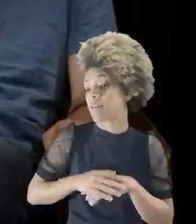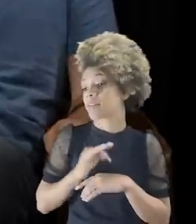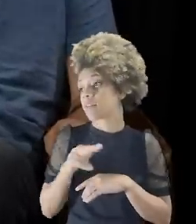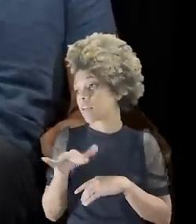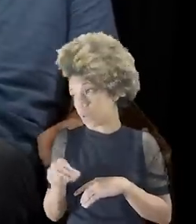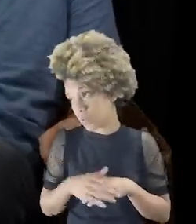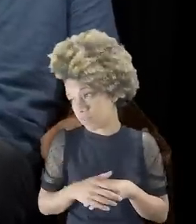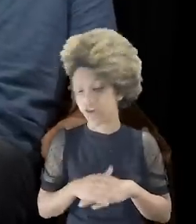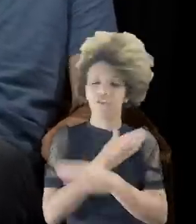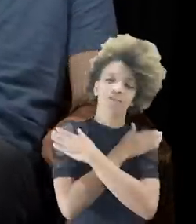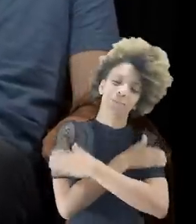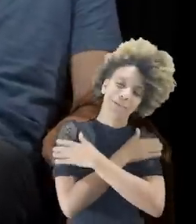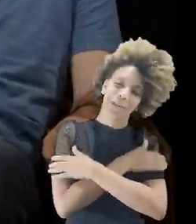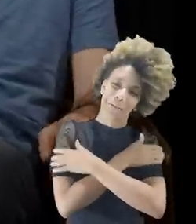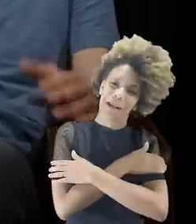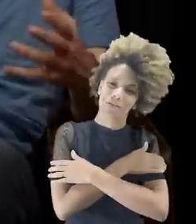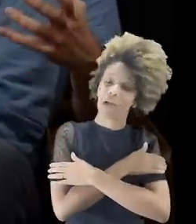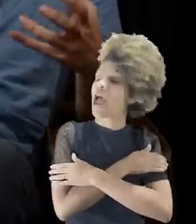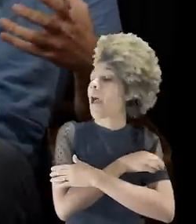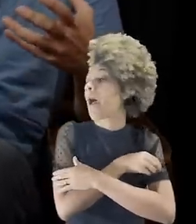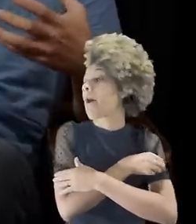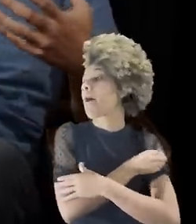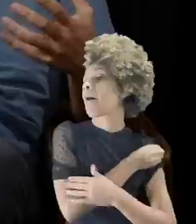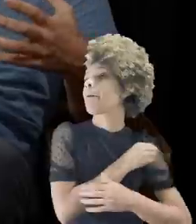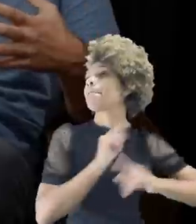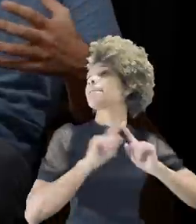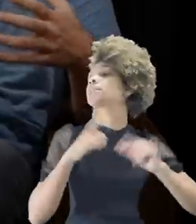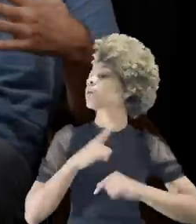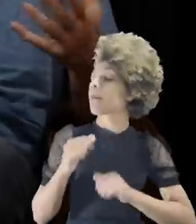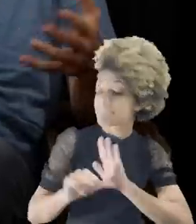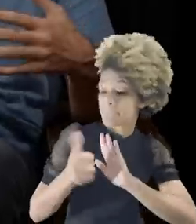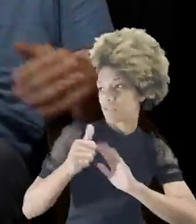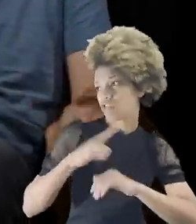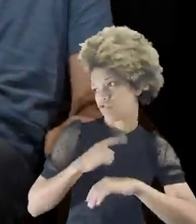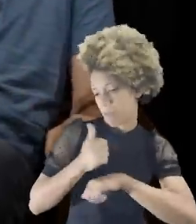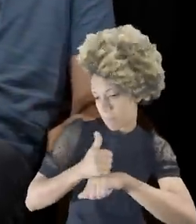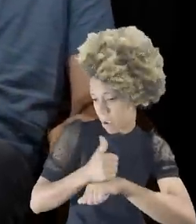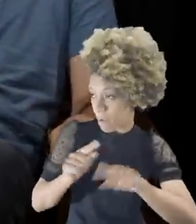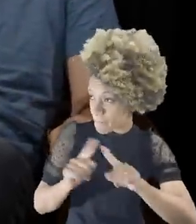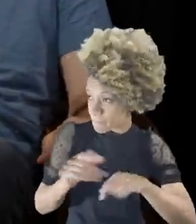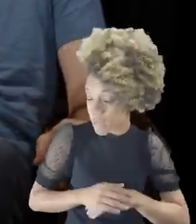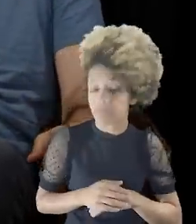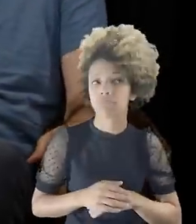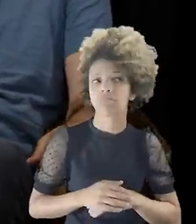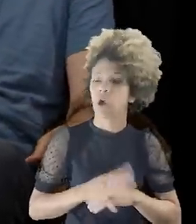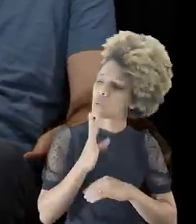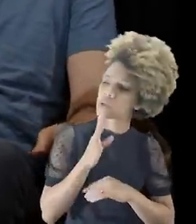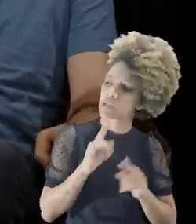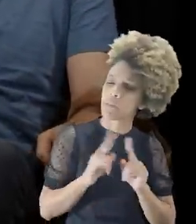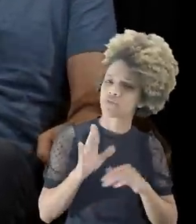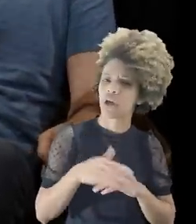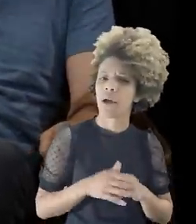José Vidal até mandar um abraço para ele aqui ele é a primeira vez que ele foi no nosso técnico né que ia trocar de técnico ele chegou e tal Eu não conhecia O pessoal já conhecia